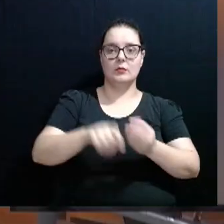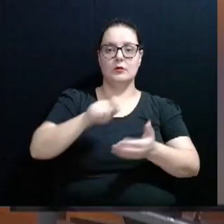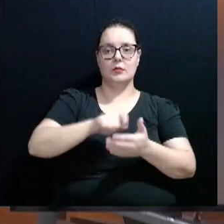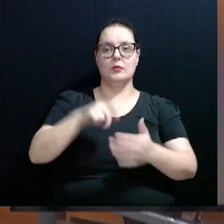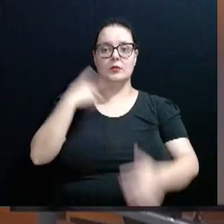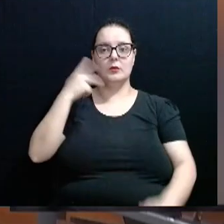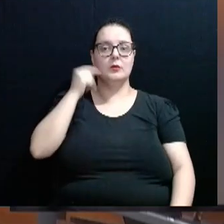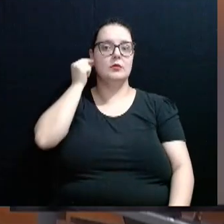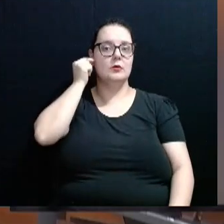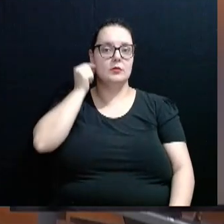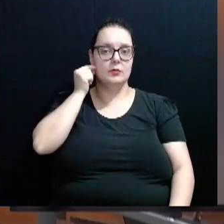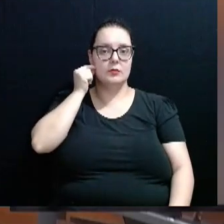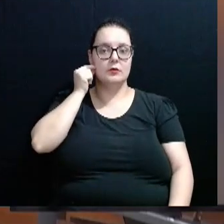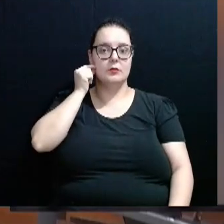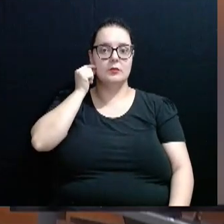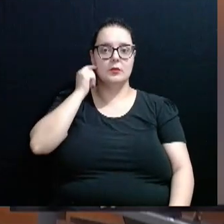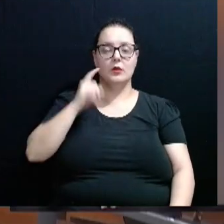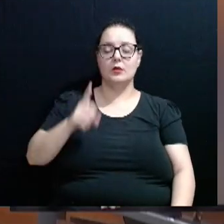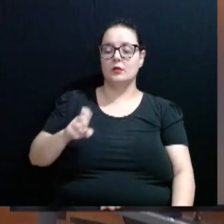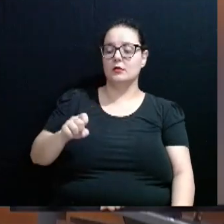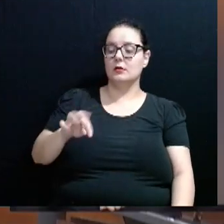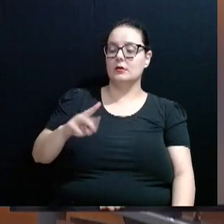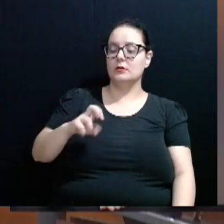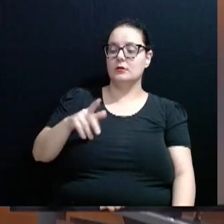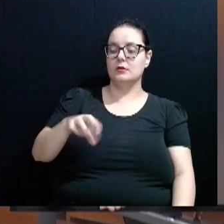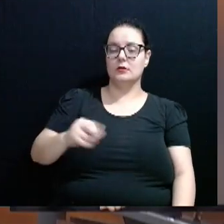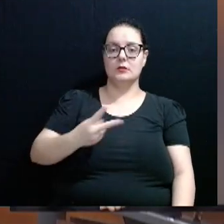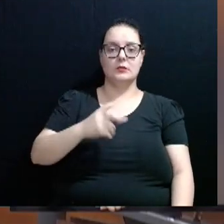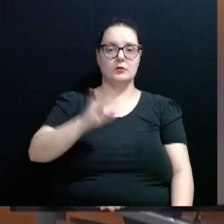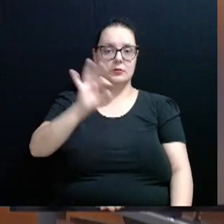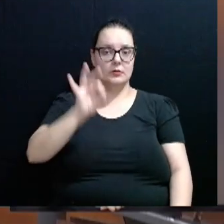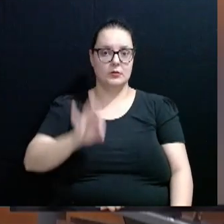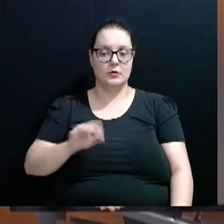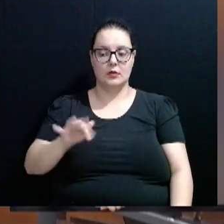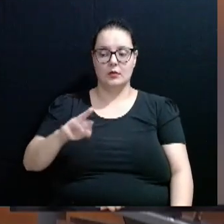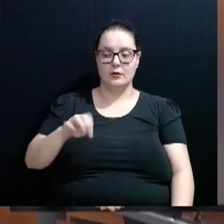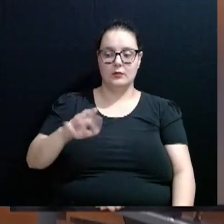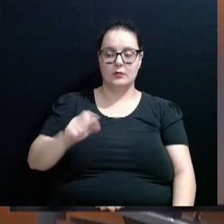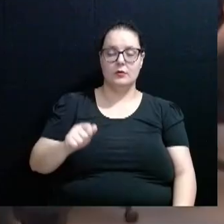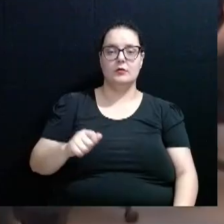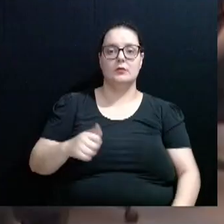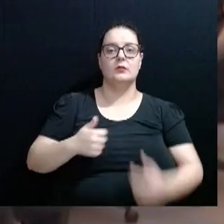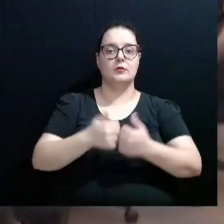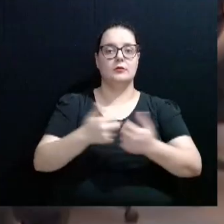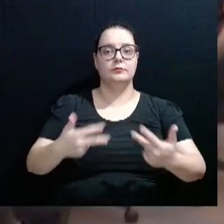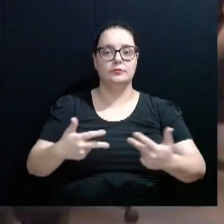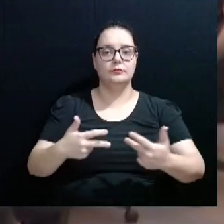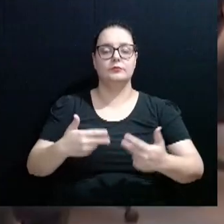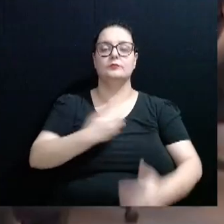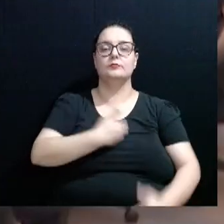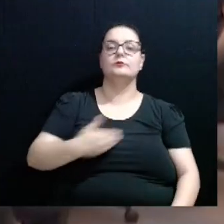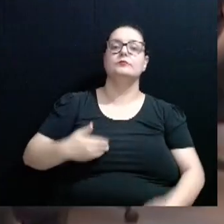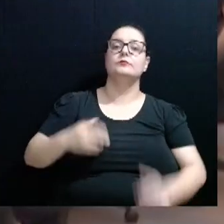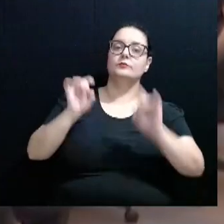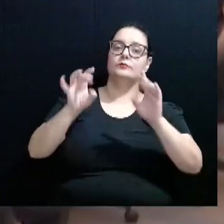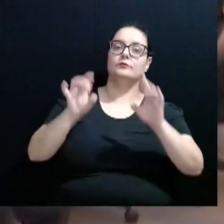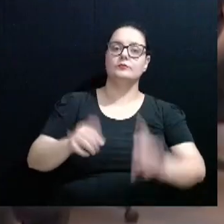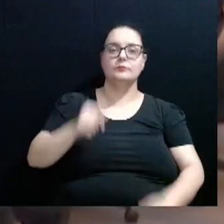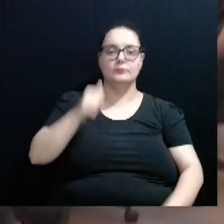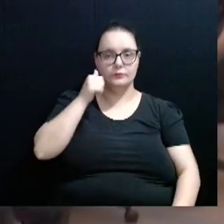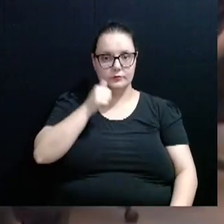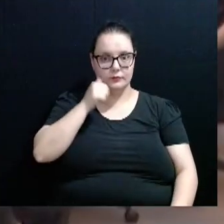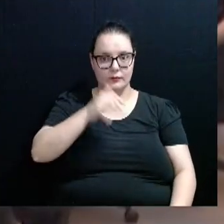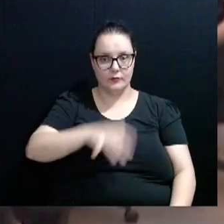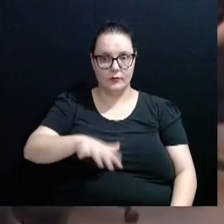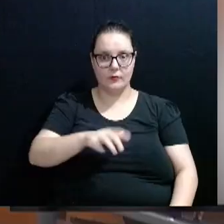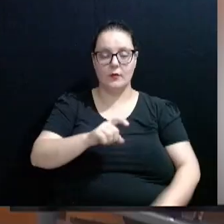que prevê a destinação de 20% da frota do transporte público coletivo exclusivamente para mulheres nos horários